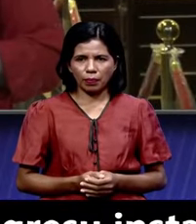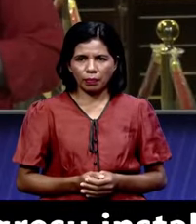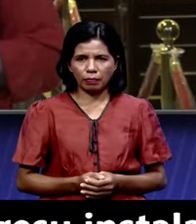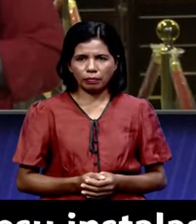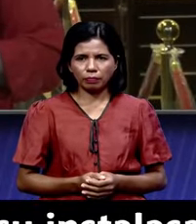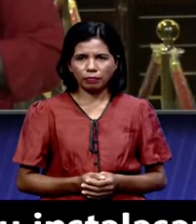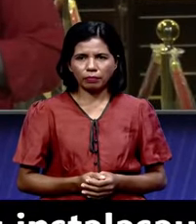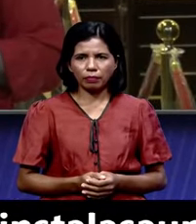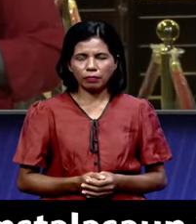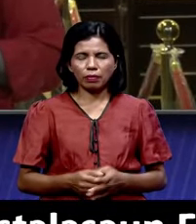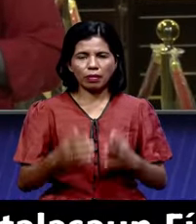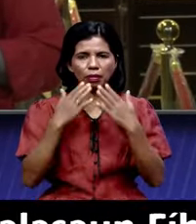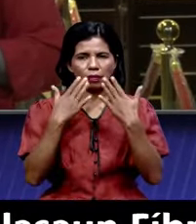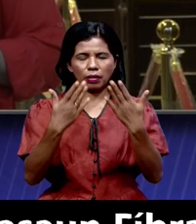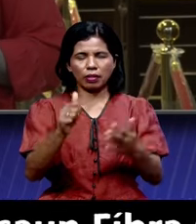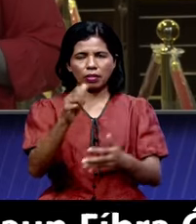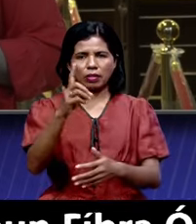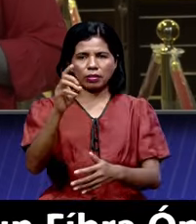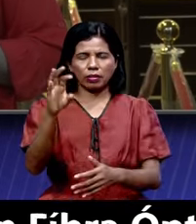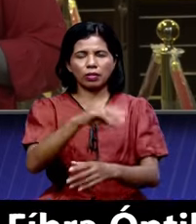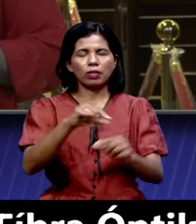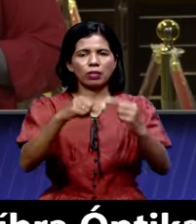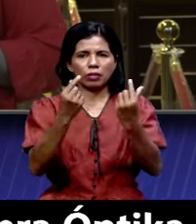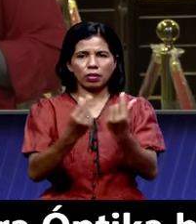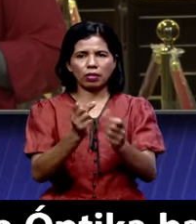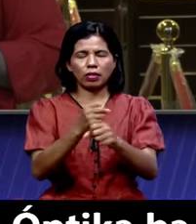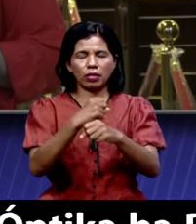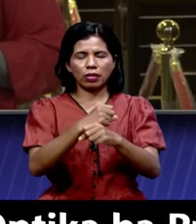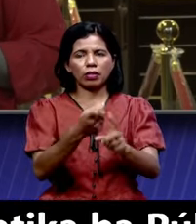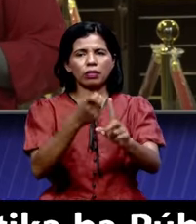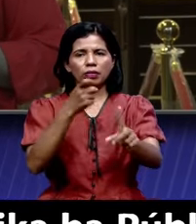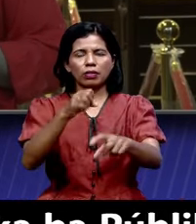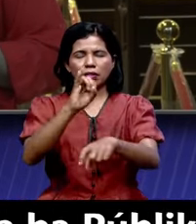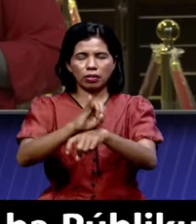Obrigado, André Paulo, na equipa, nebe makalo reportagem husi katedral.